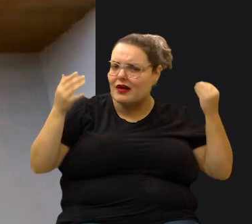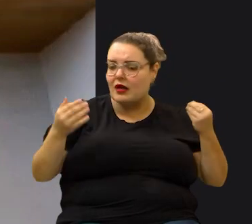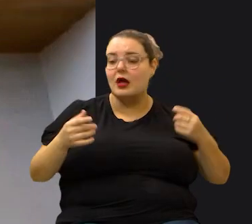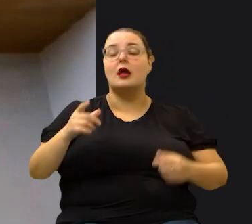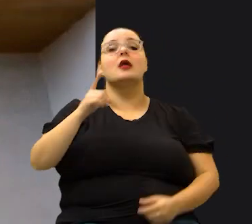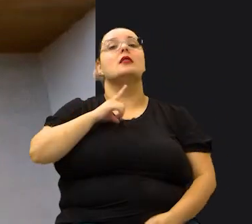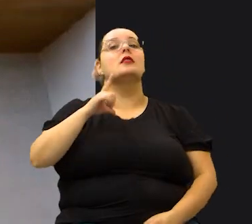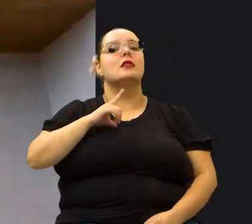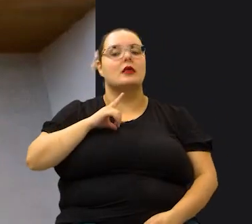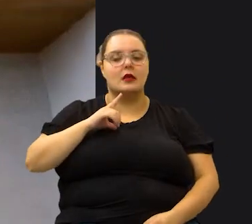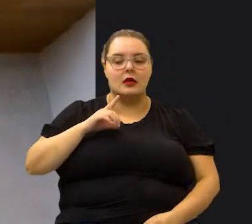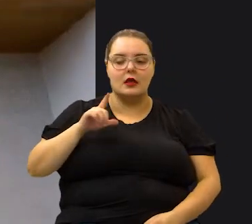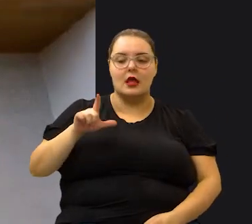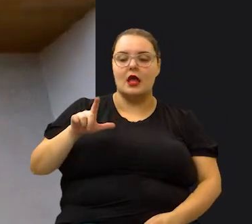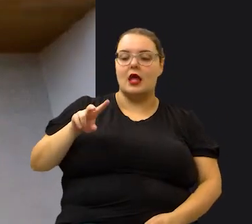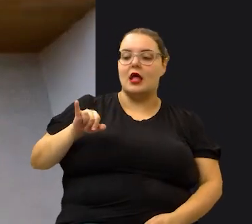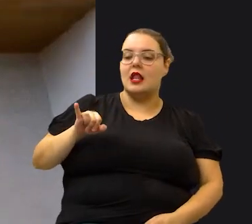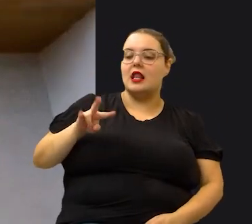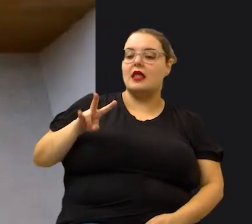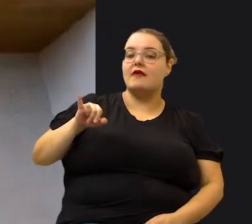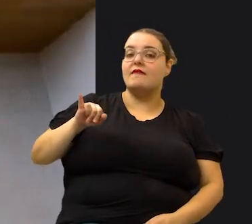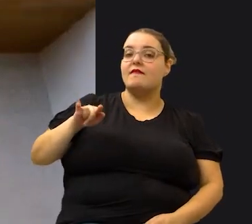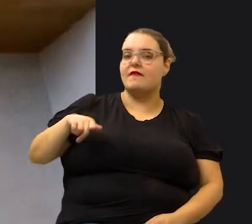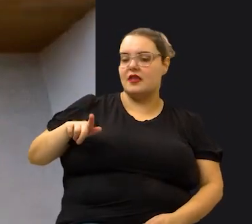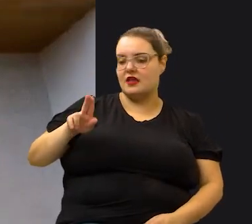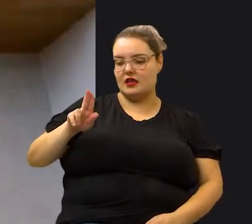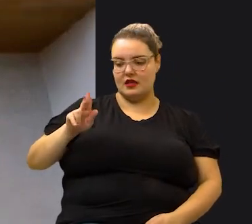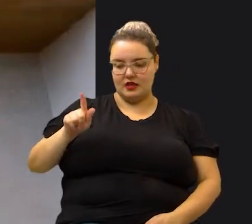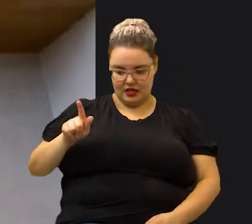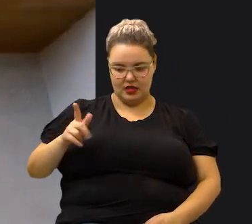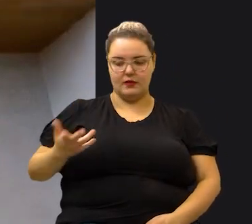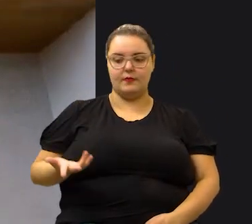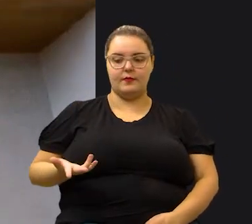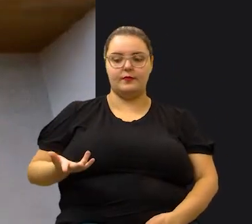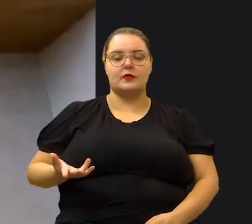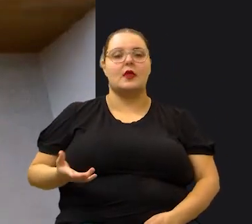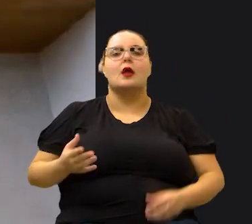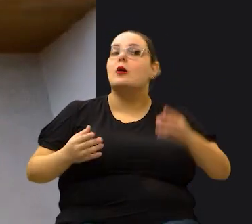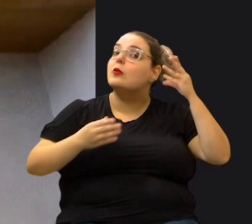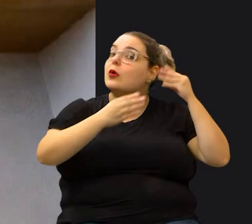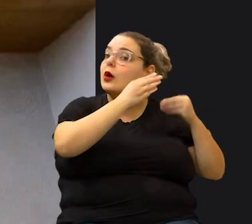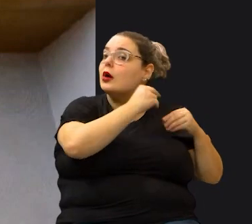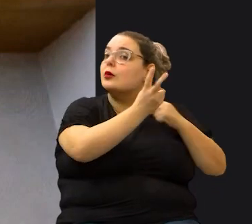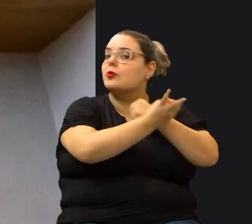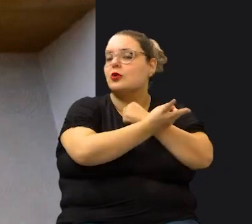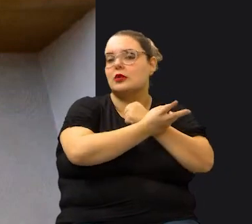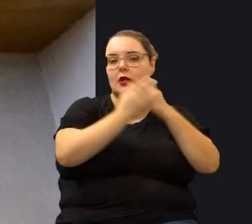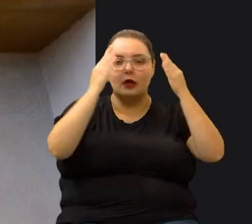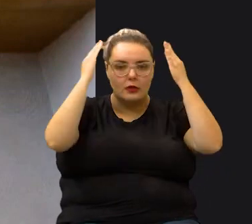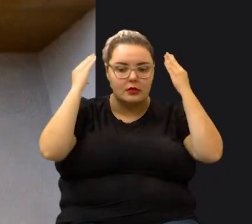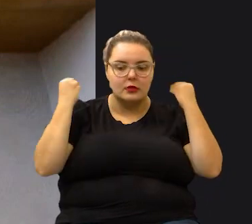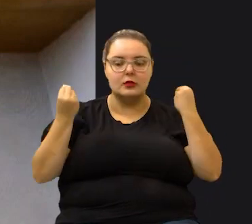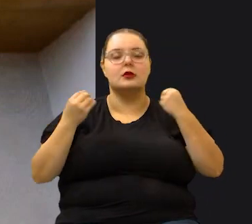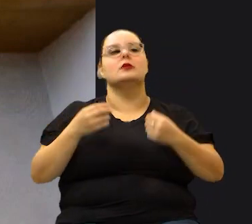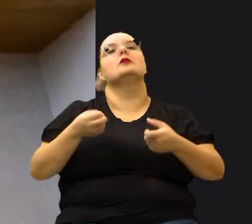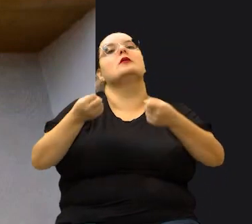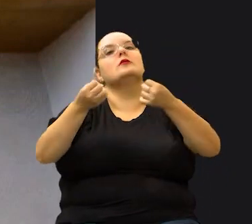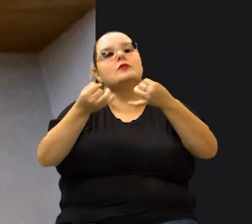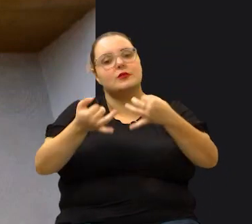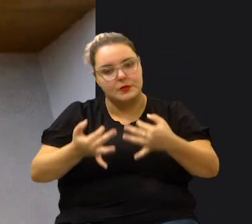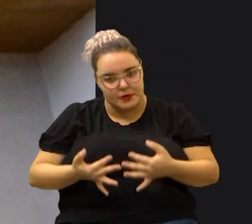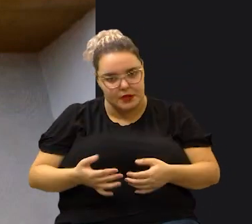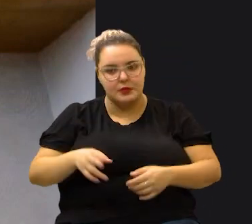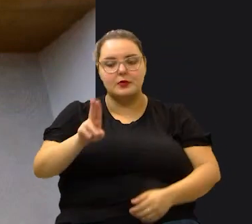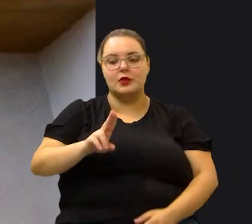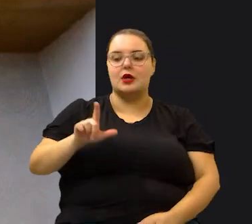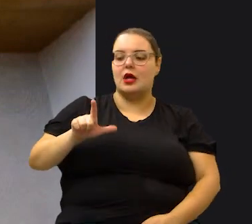Existem protetores solares leave-ins, que na verdade eles têm um efeito protetor para o fio de cabelo. Então, normalmente a gente orienta as